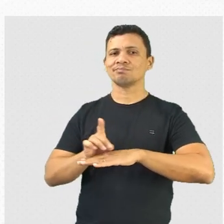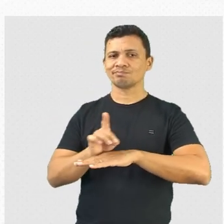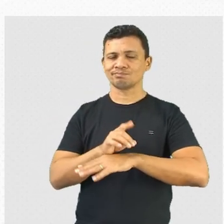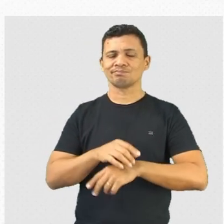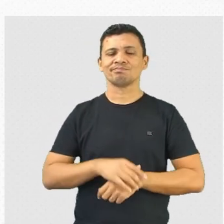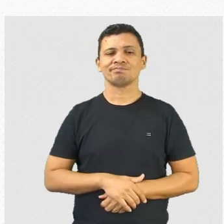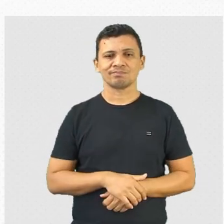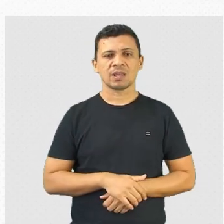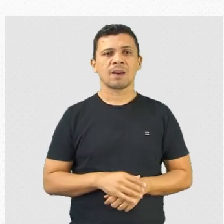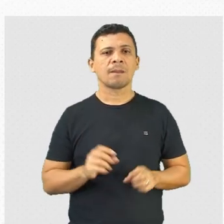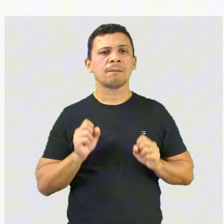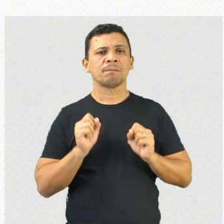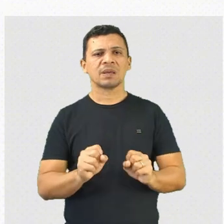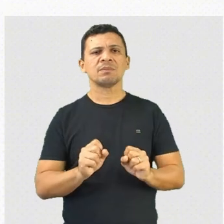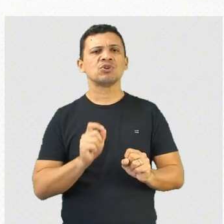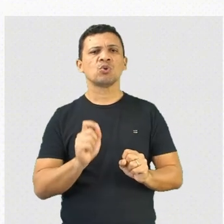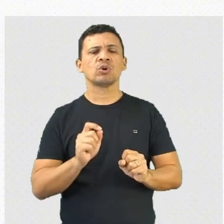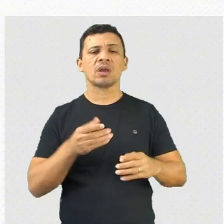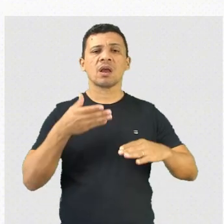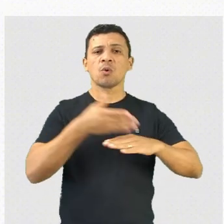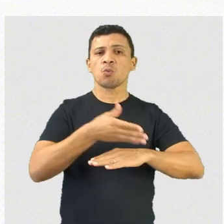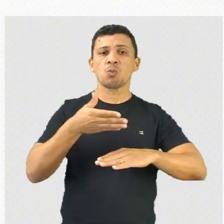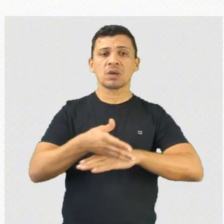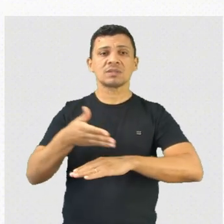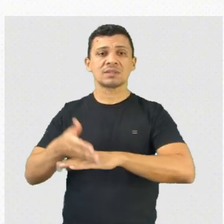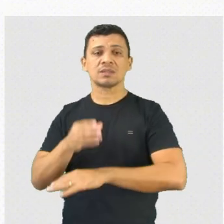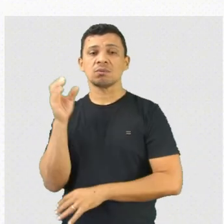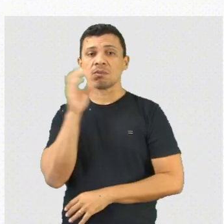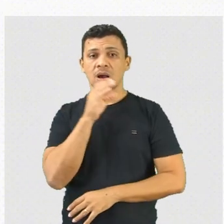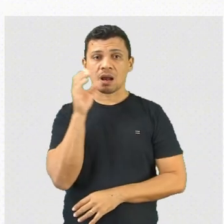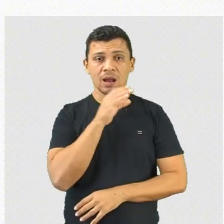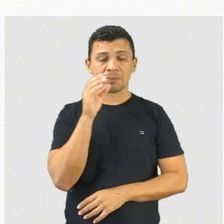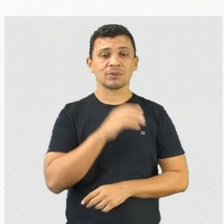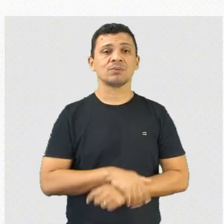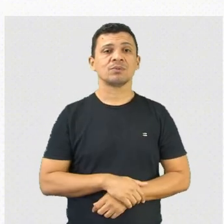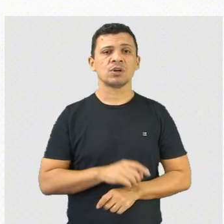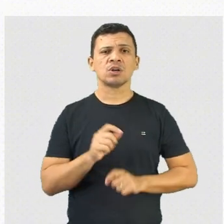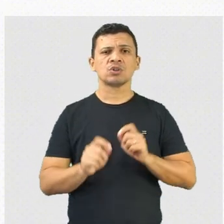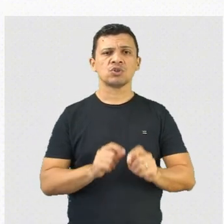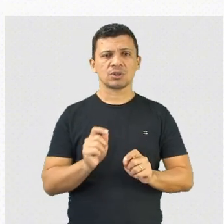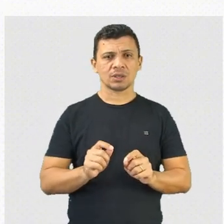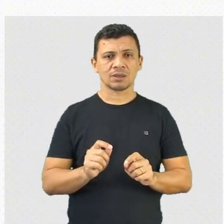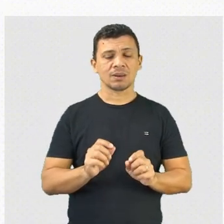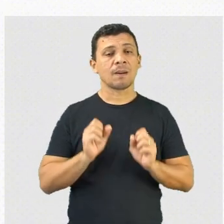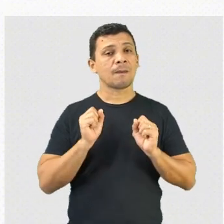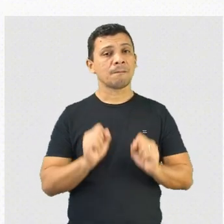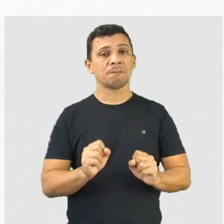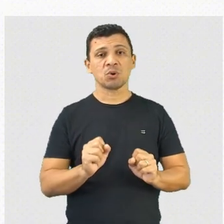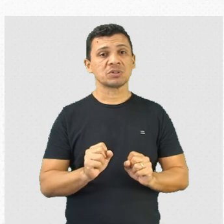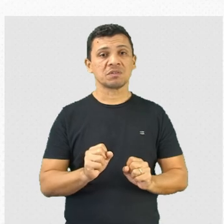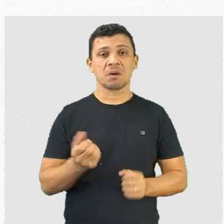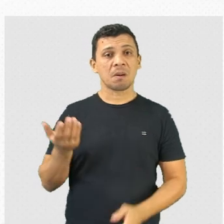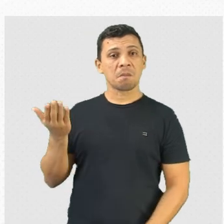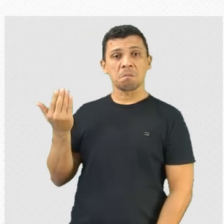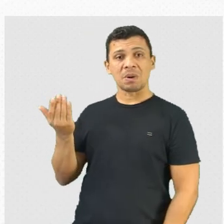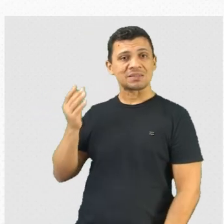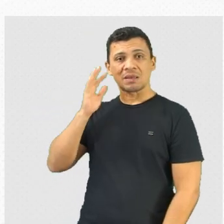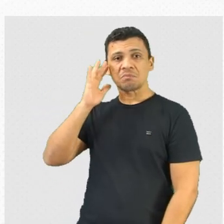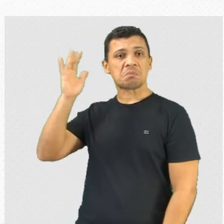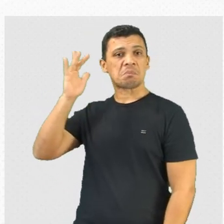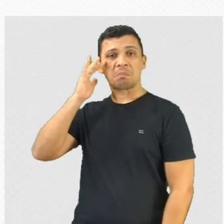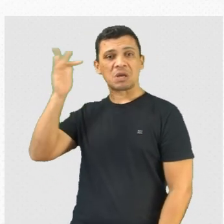digitais, elas permitiram um acesso muito mais veloz de situações que possivelmente a gente nem imaginava que